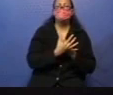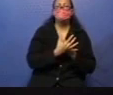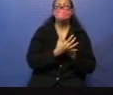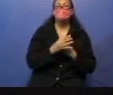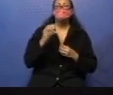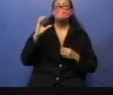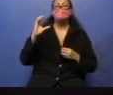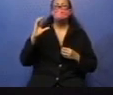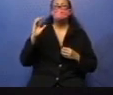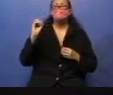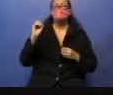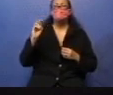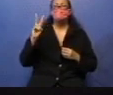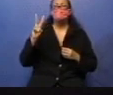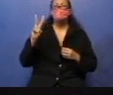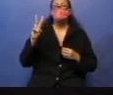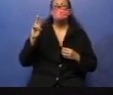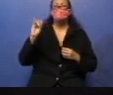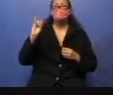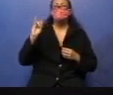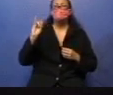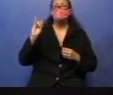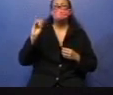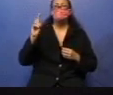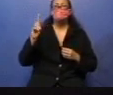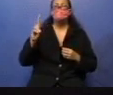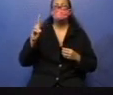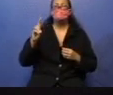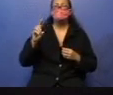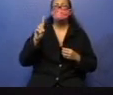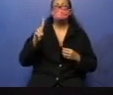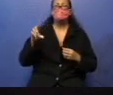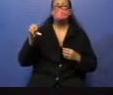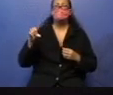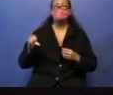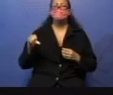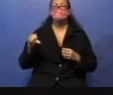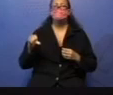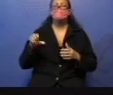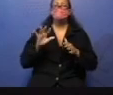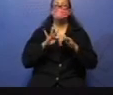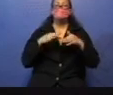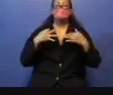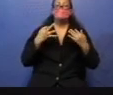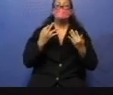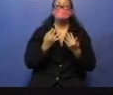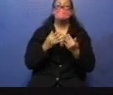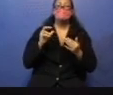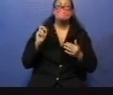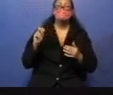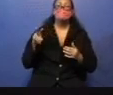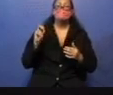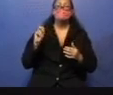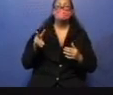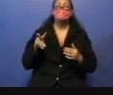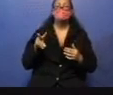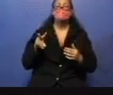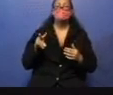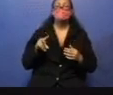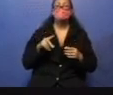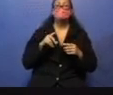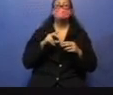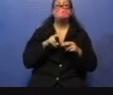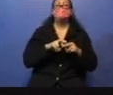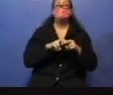Então, é um novo vírus. É uma família de vírus que causa infecções